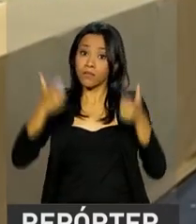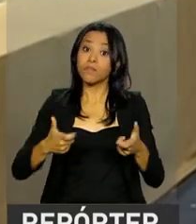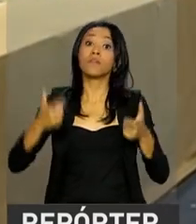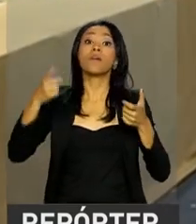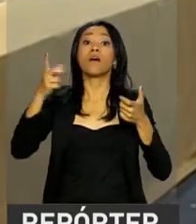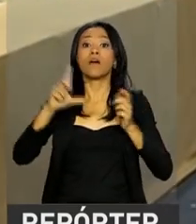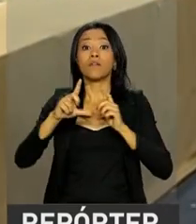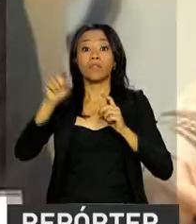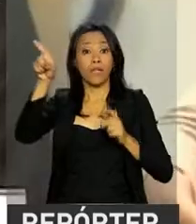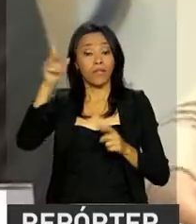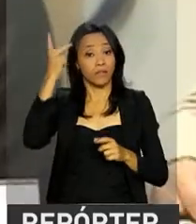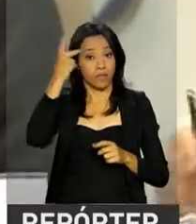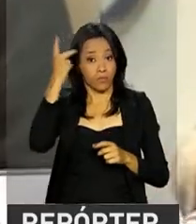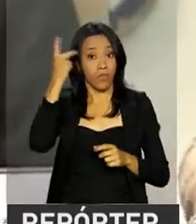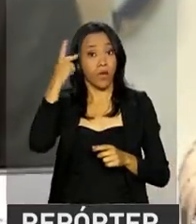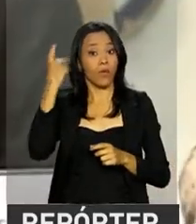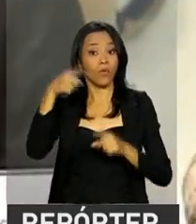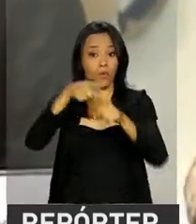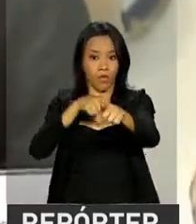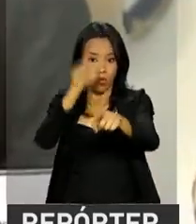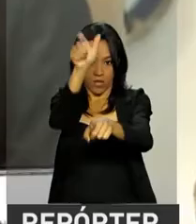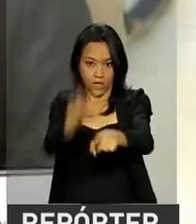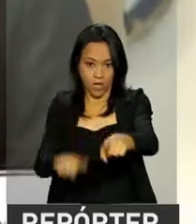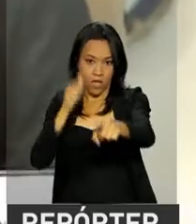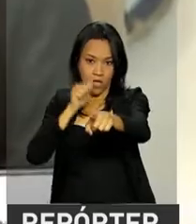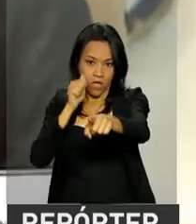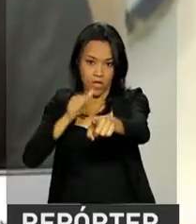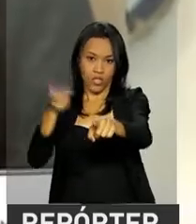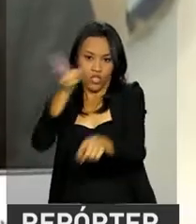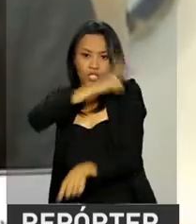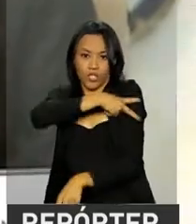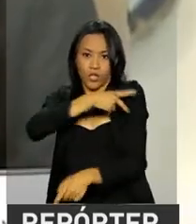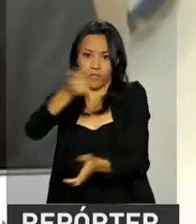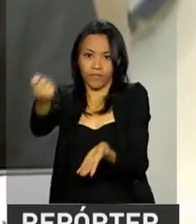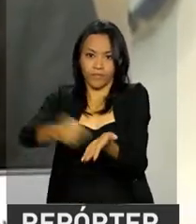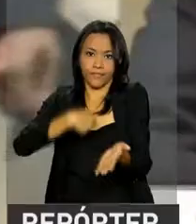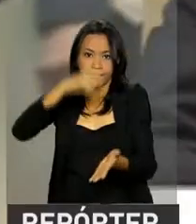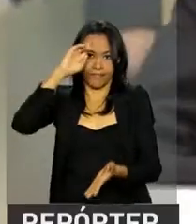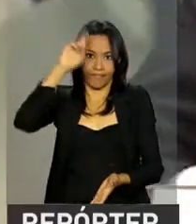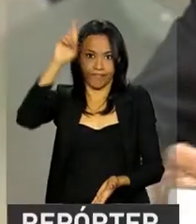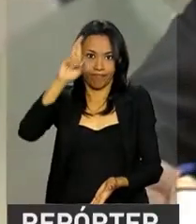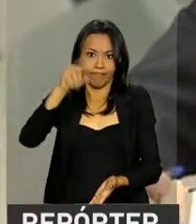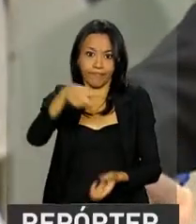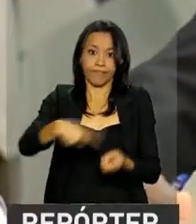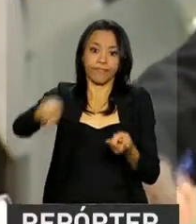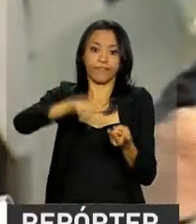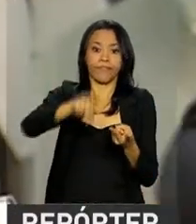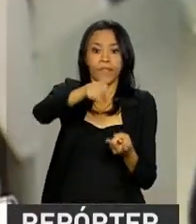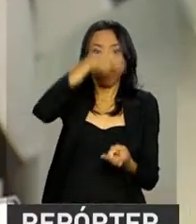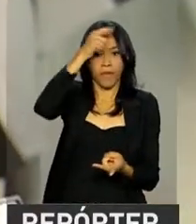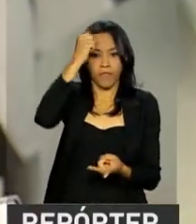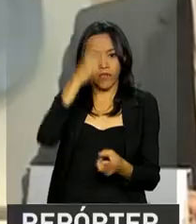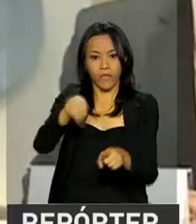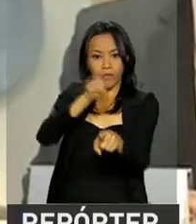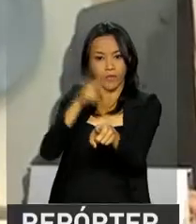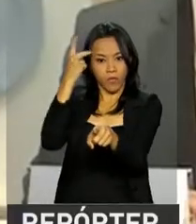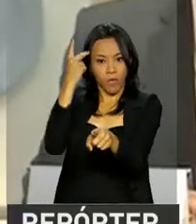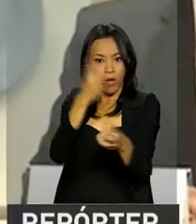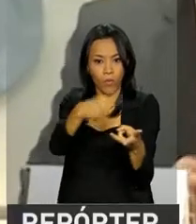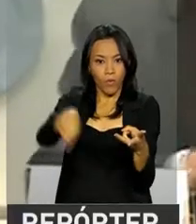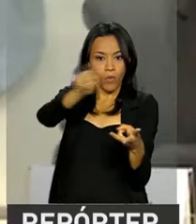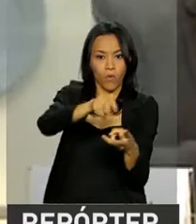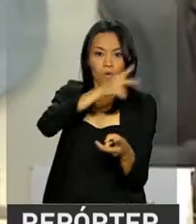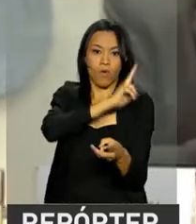sede do governo paulista pela chefe do fórum econômico na américa latina marisol aguenta pelo prefeito de são paulo joão dória pelo